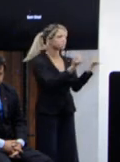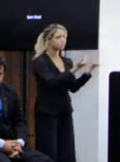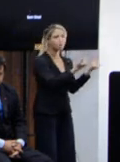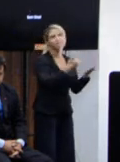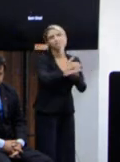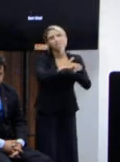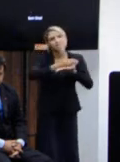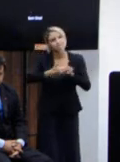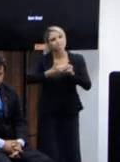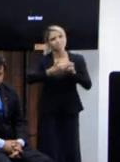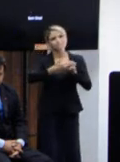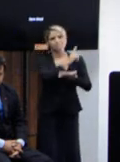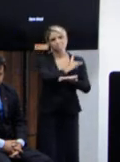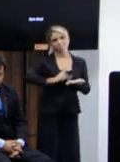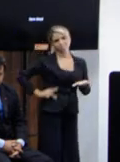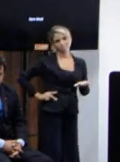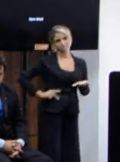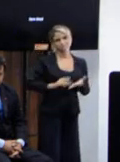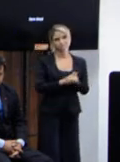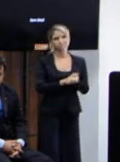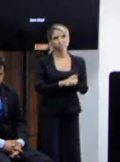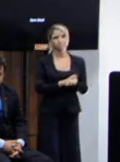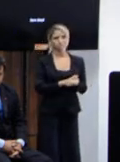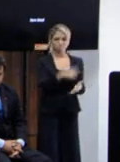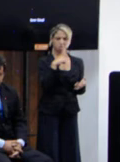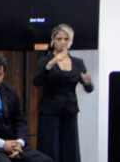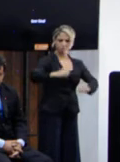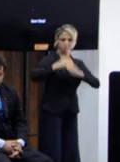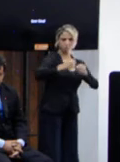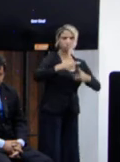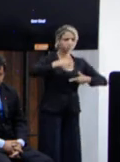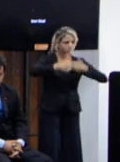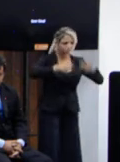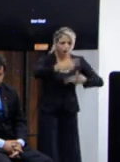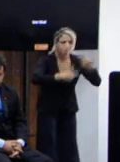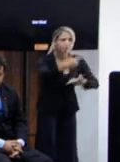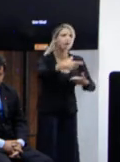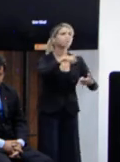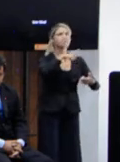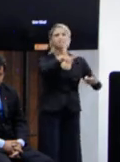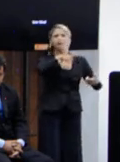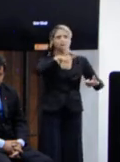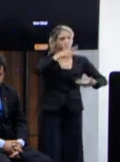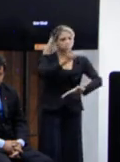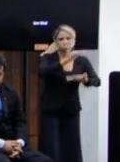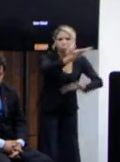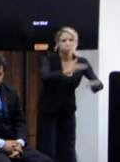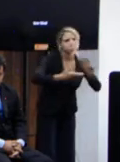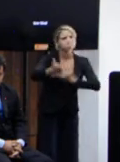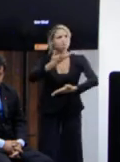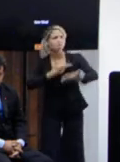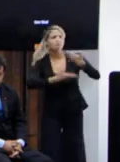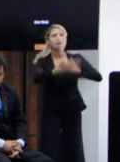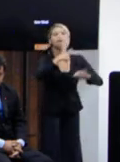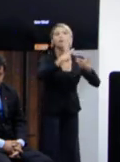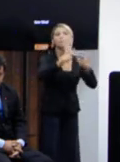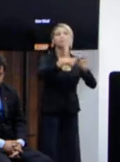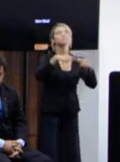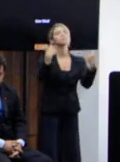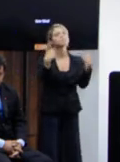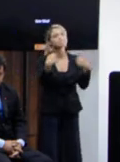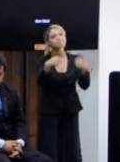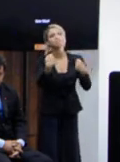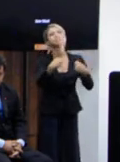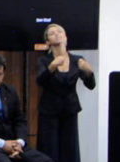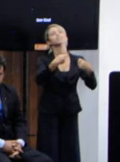Câmara. Gente com disposição, com trabalho, com uma dinâmica que às vezes a gente vai